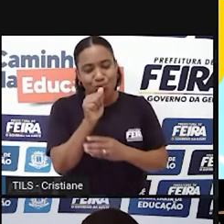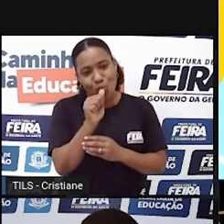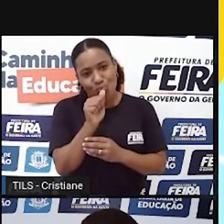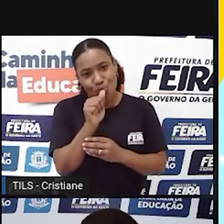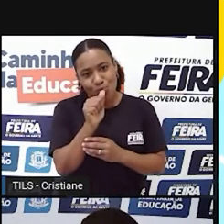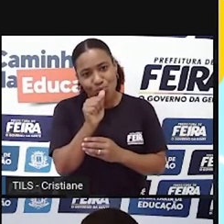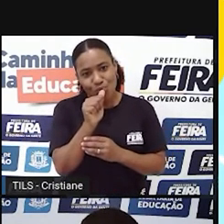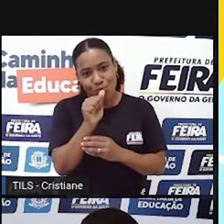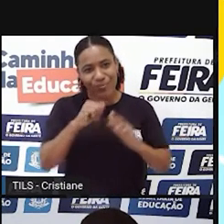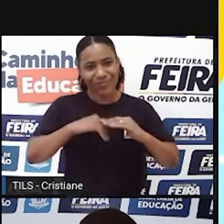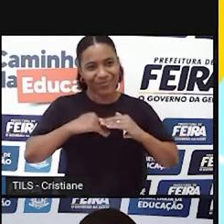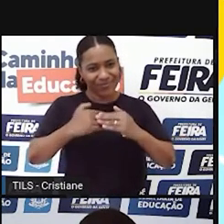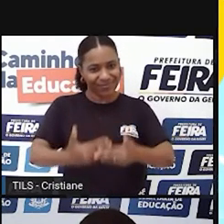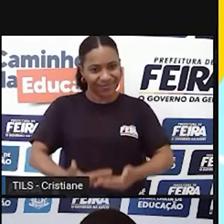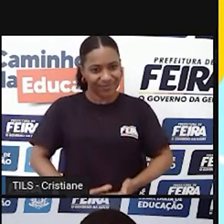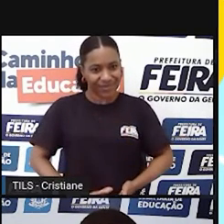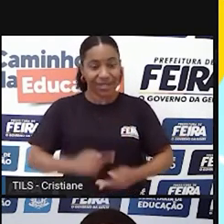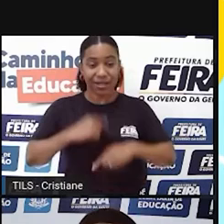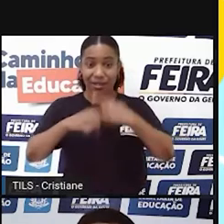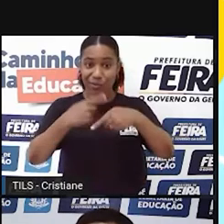do parto, certo?